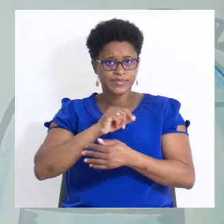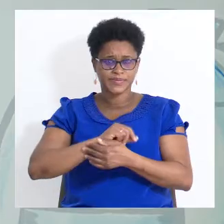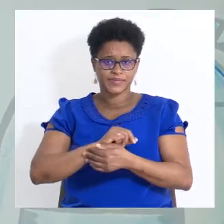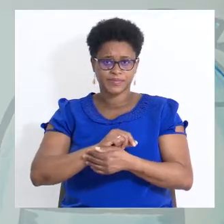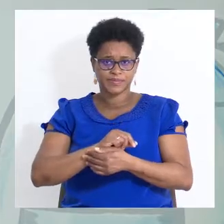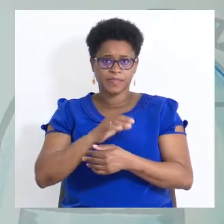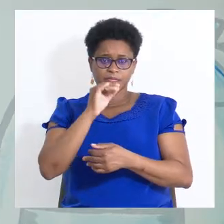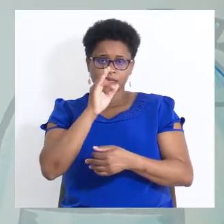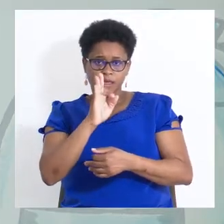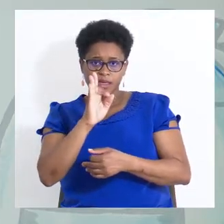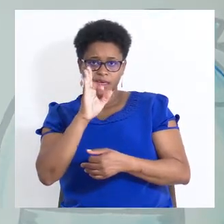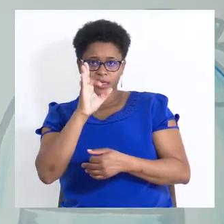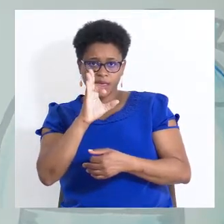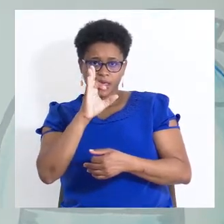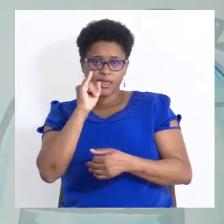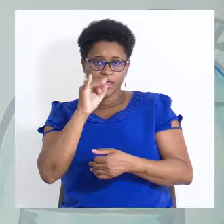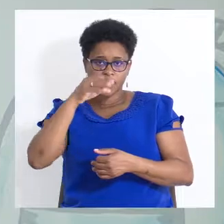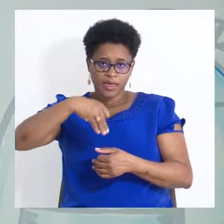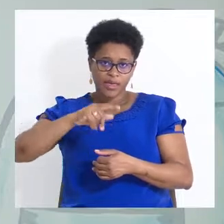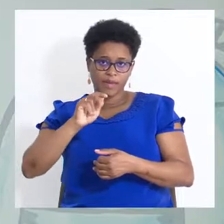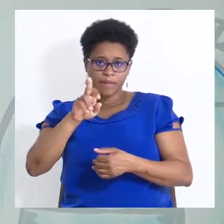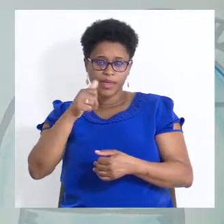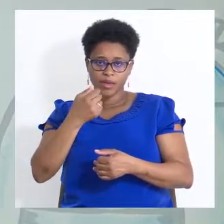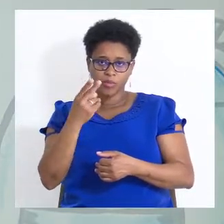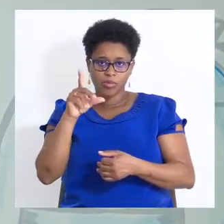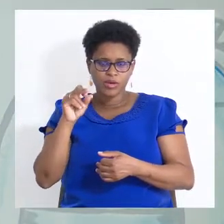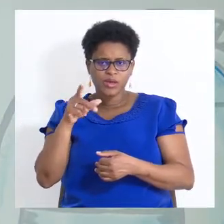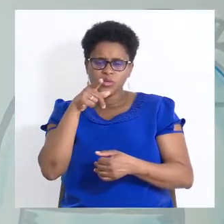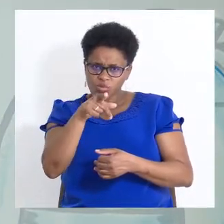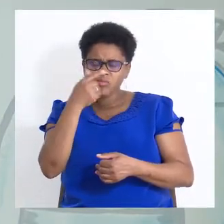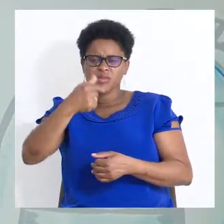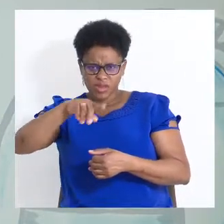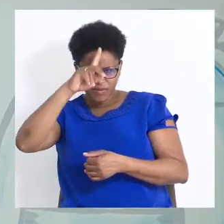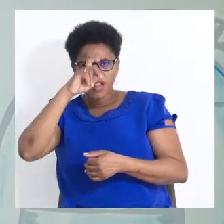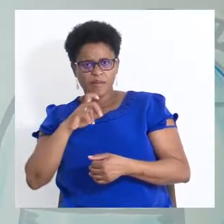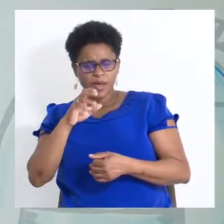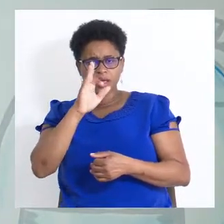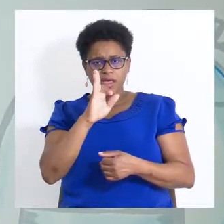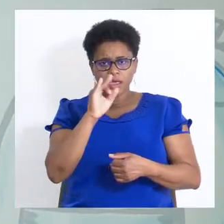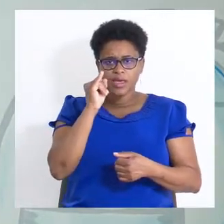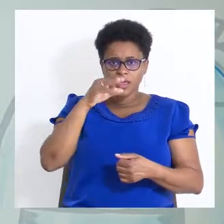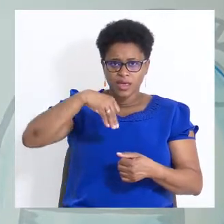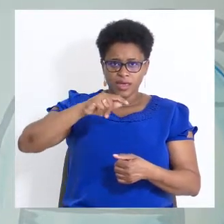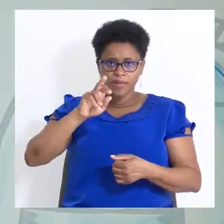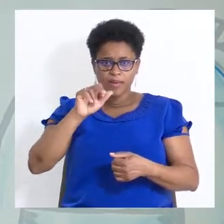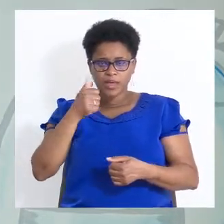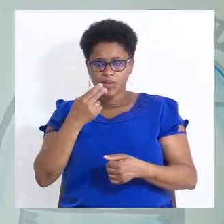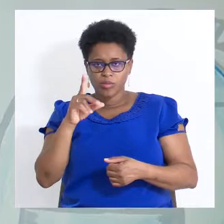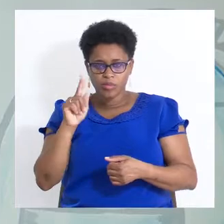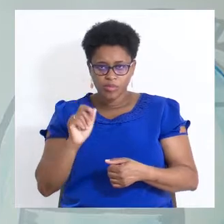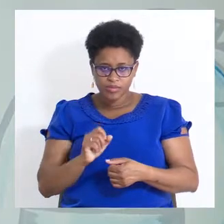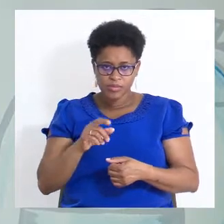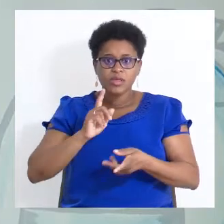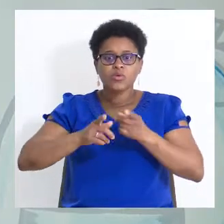aqui. Hipérbole. Deves estar a lembrar que a hipérbole é aquilo que